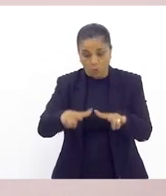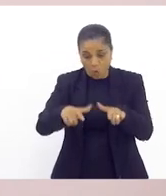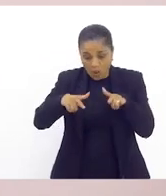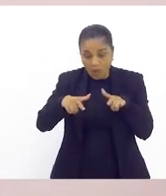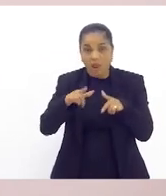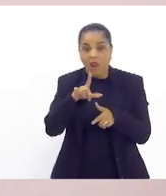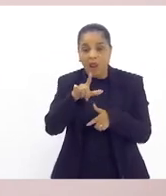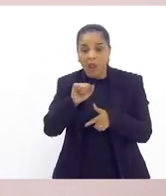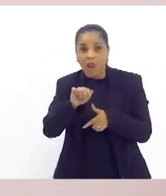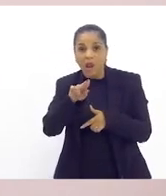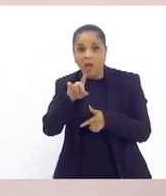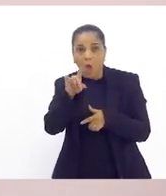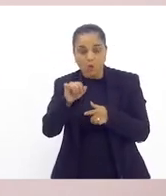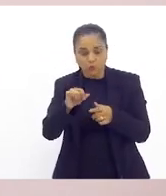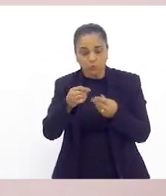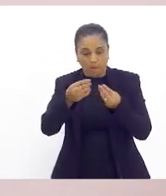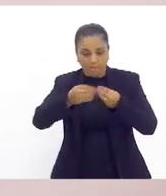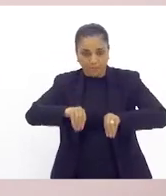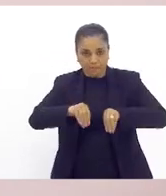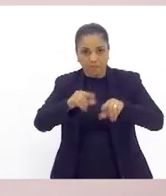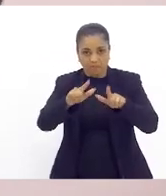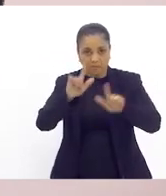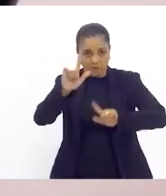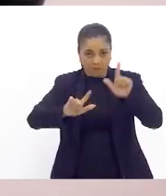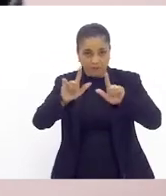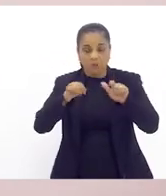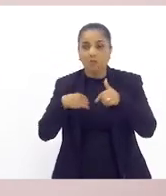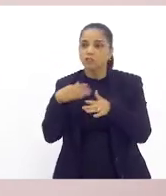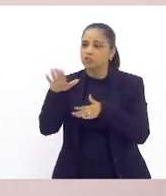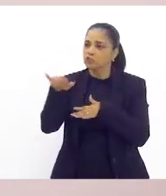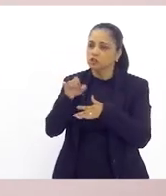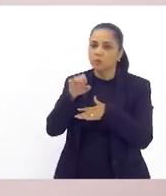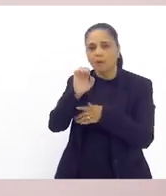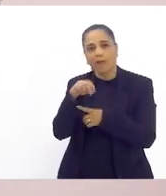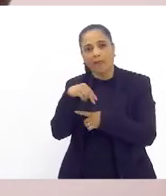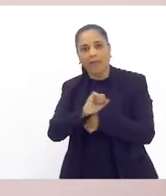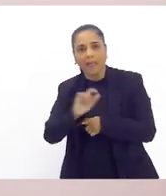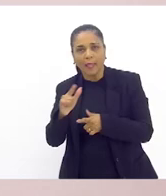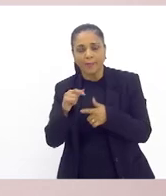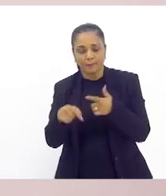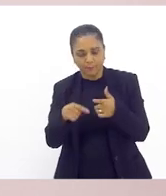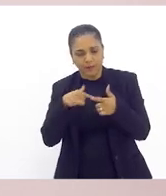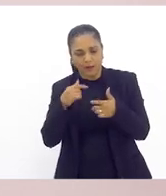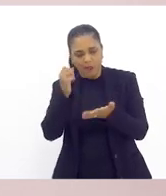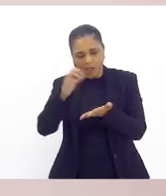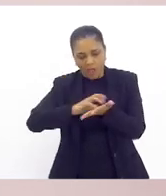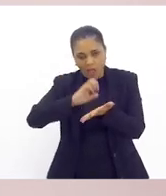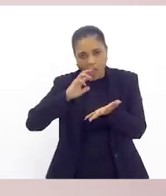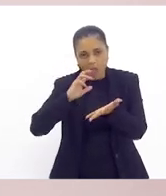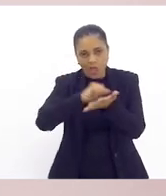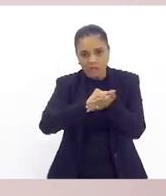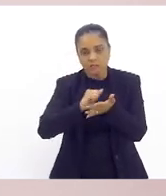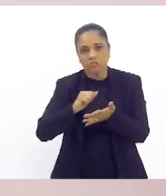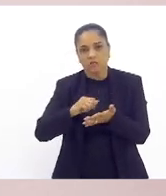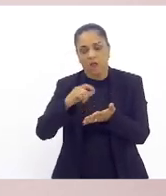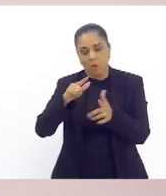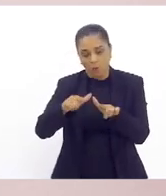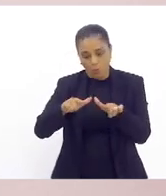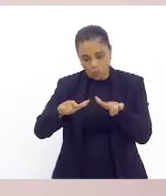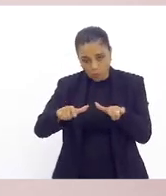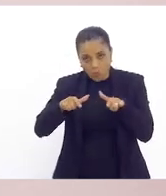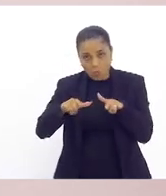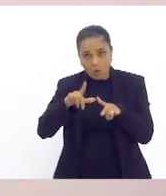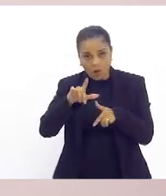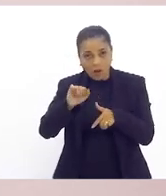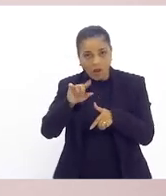e aí você chama para poder ir lá um técnico que registrar um laudo que realmente foi um pico de energia ele sabe o que acontece